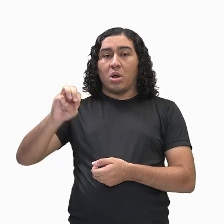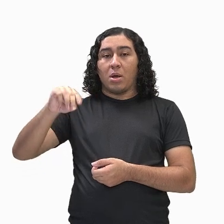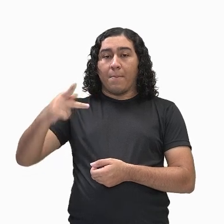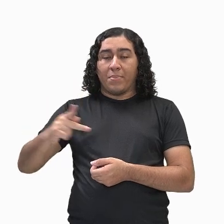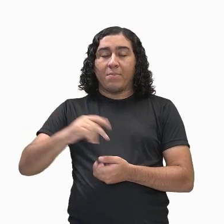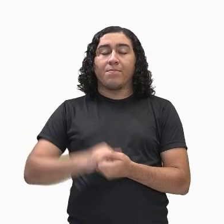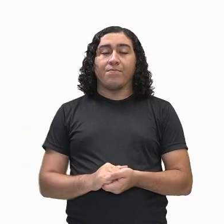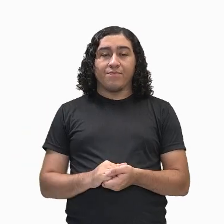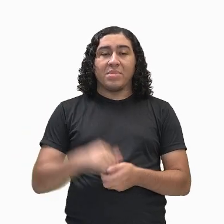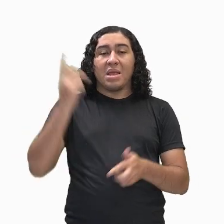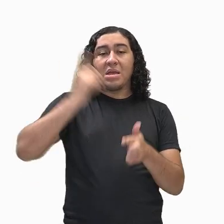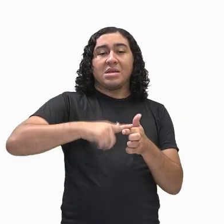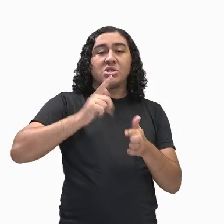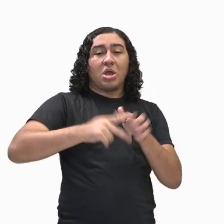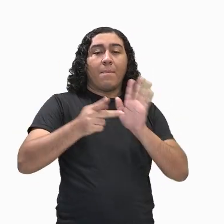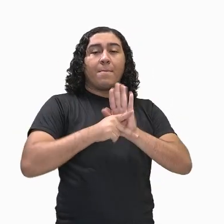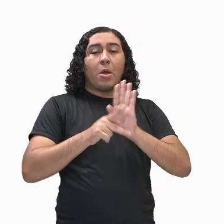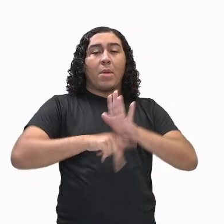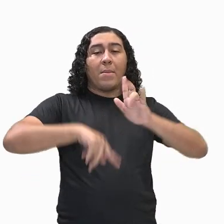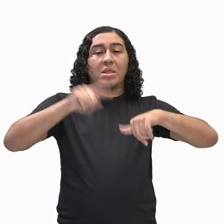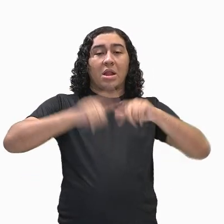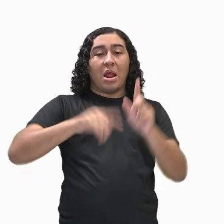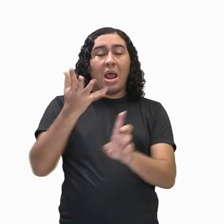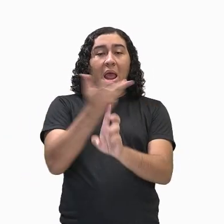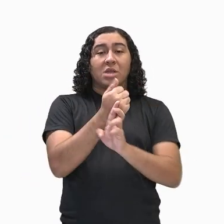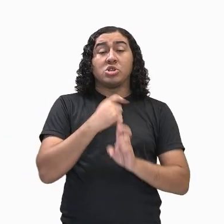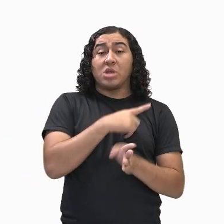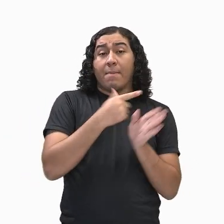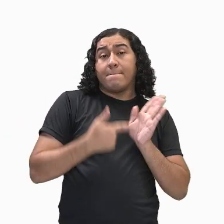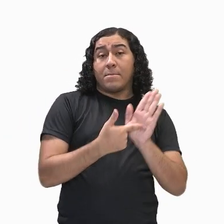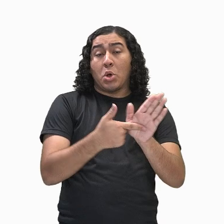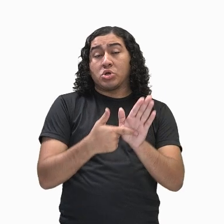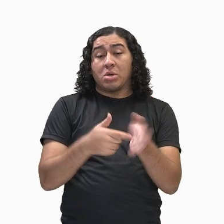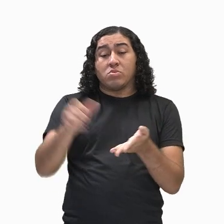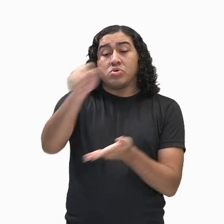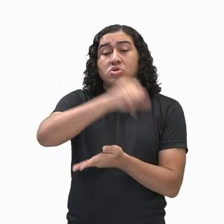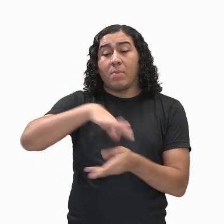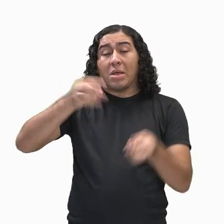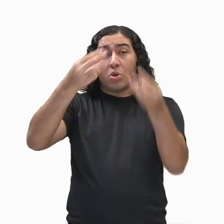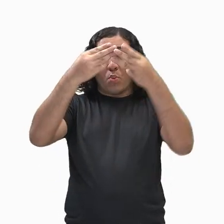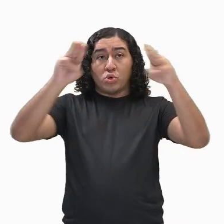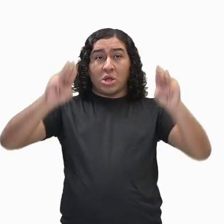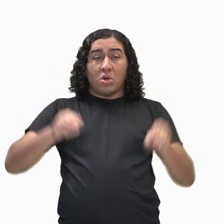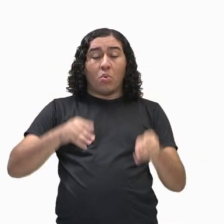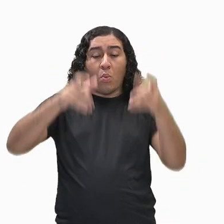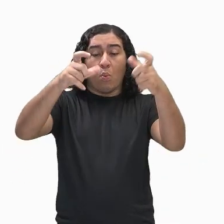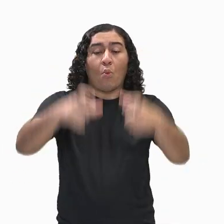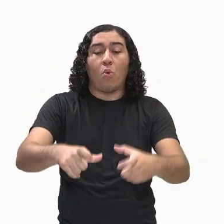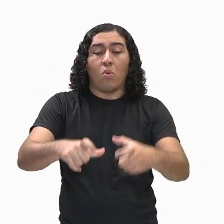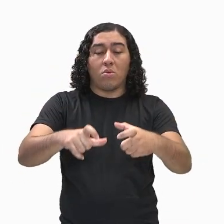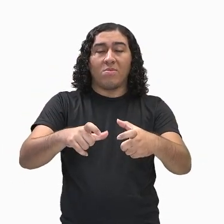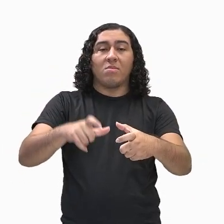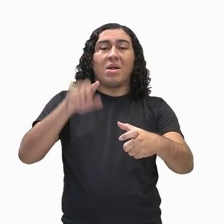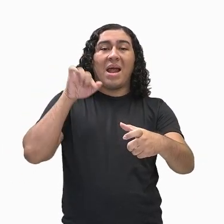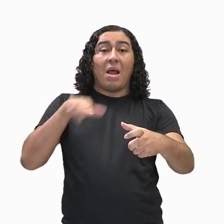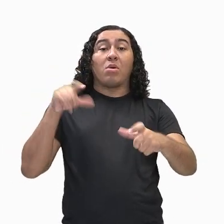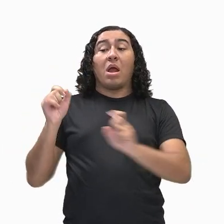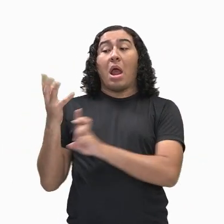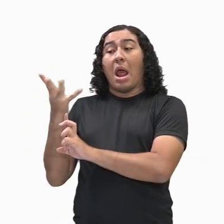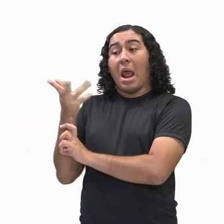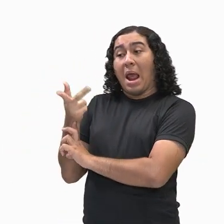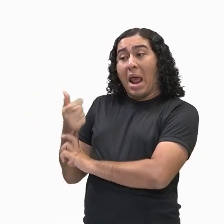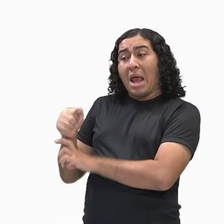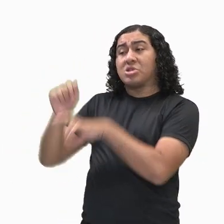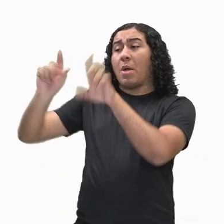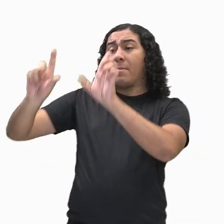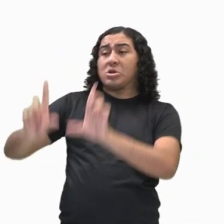colocando como objeto do cotidiano em pleno espaço de exposição, que era reservado a obras de arte